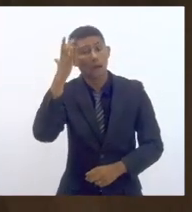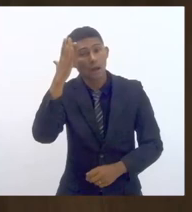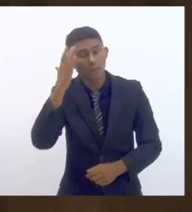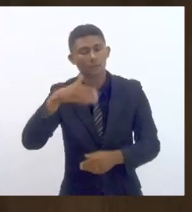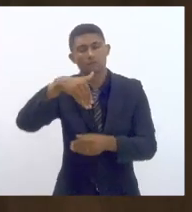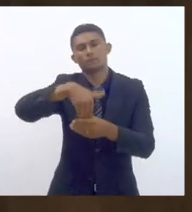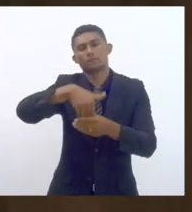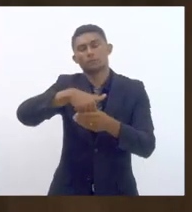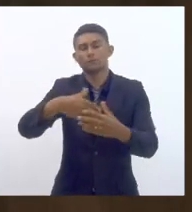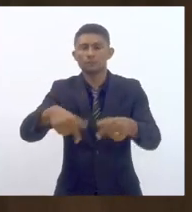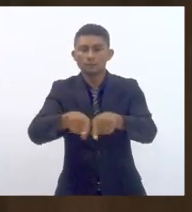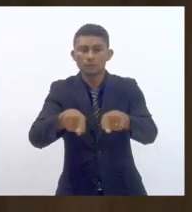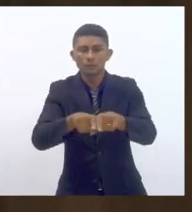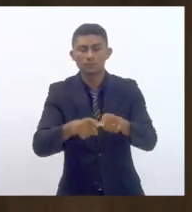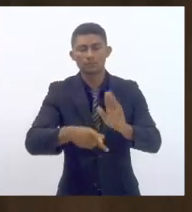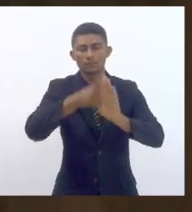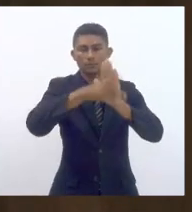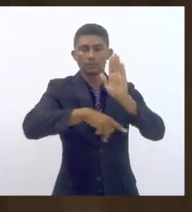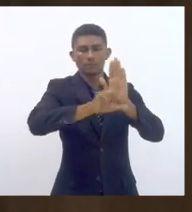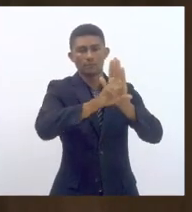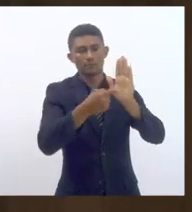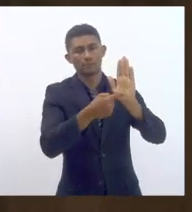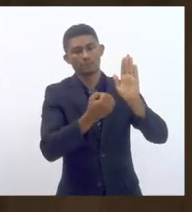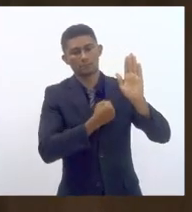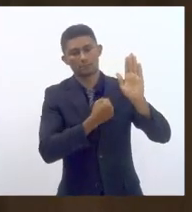o projeto de lei